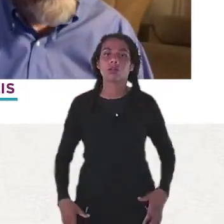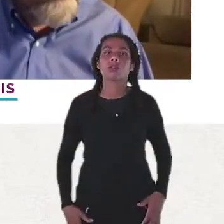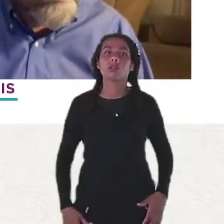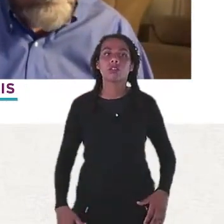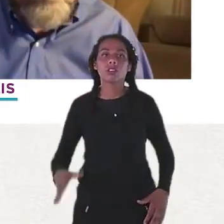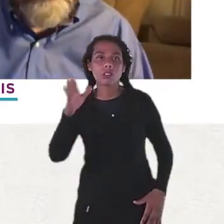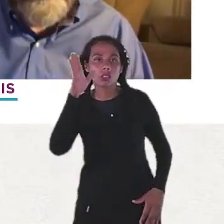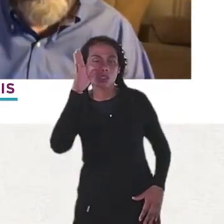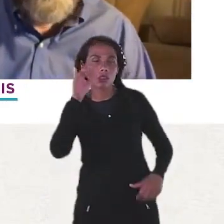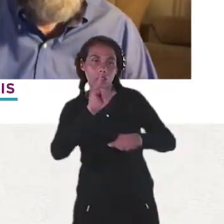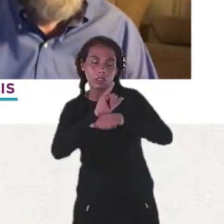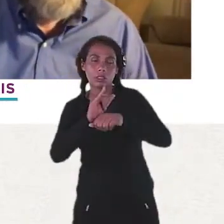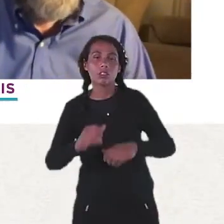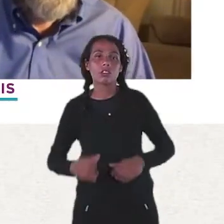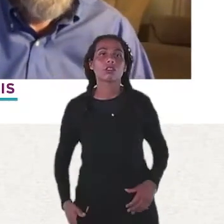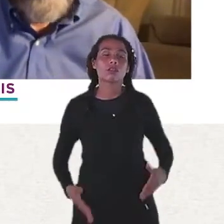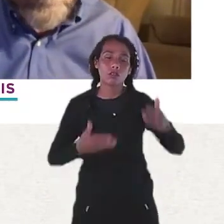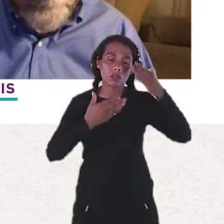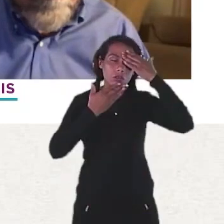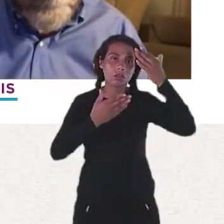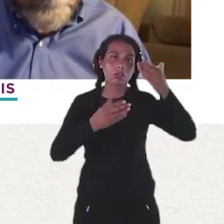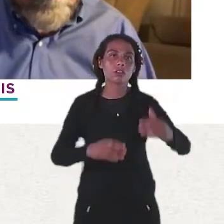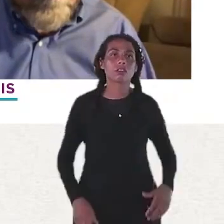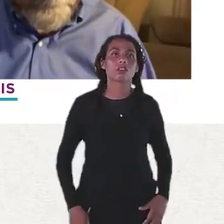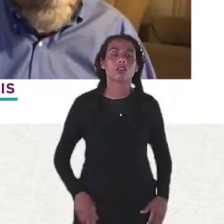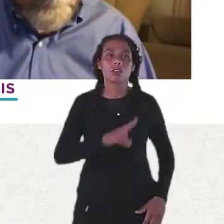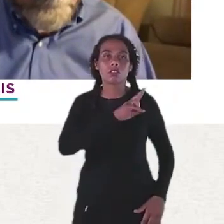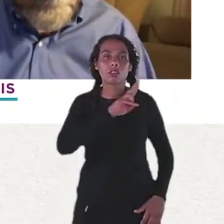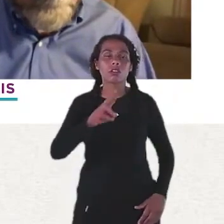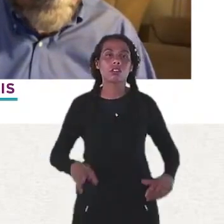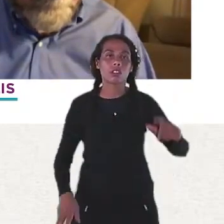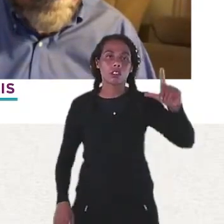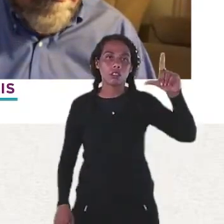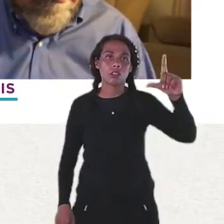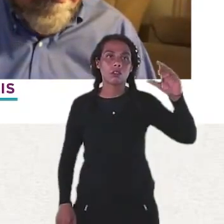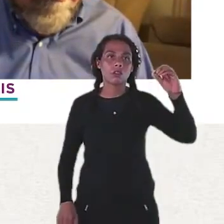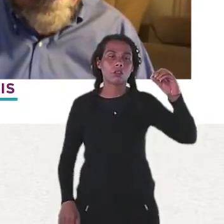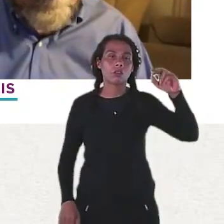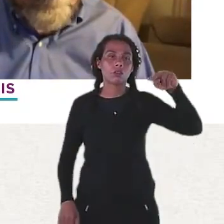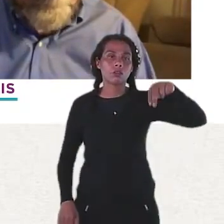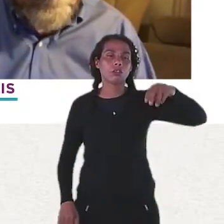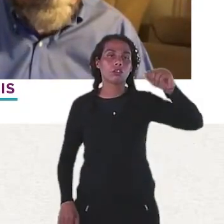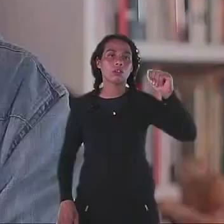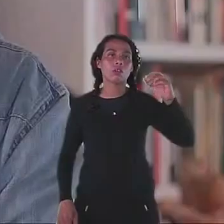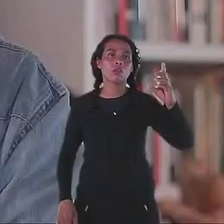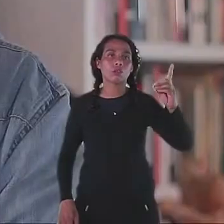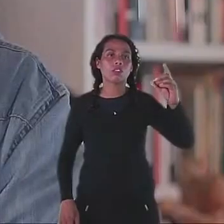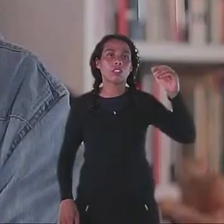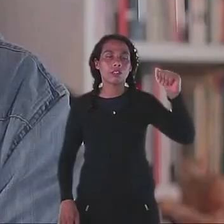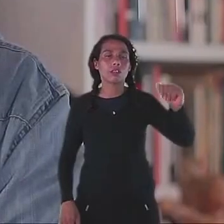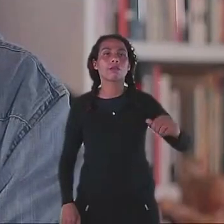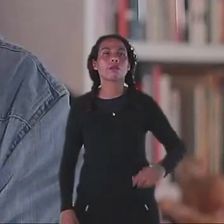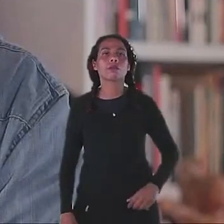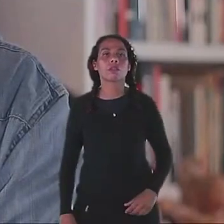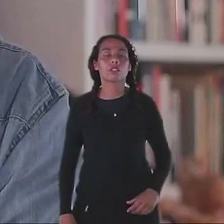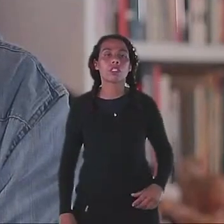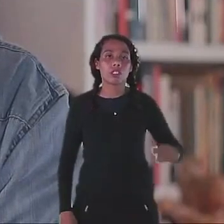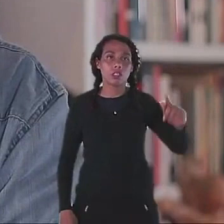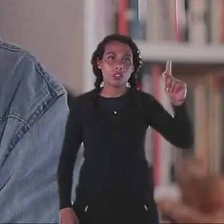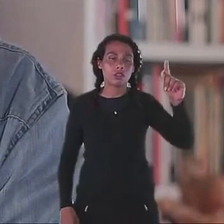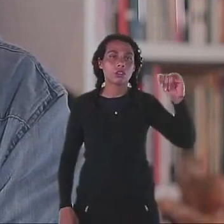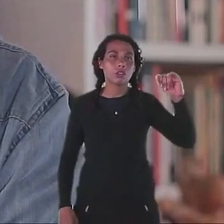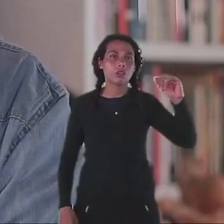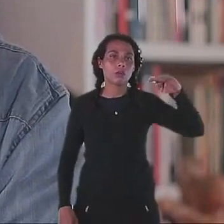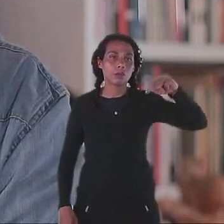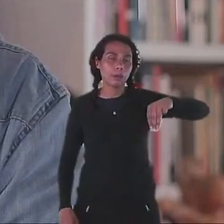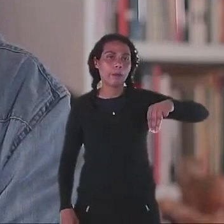tá? Muito obrigado, Eleonora de Barros, como sempre com a gente. Macari, boa noite. Gilmar Batista da Silva